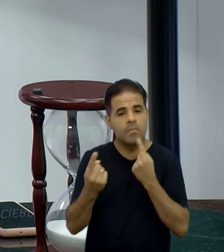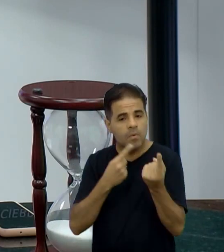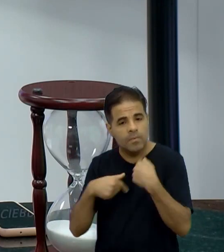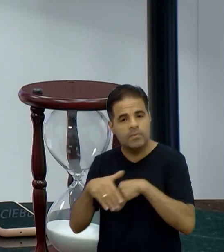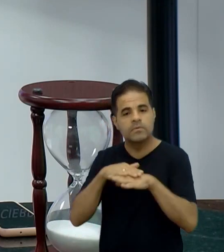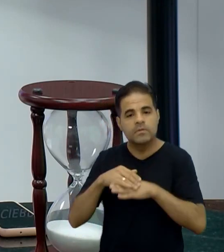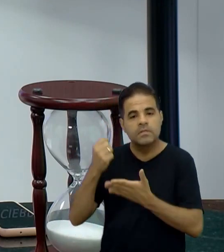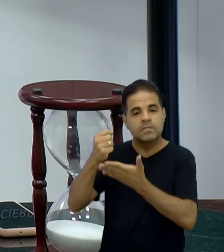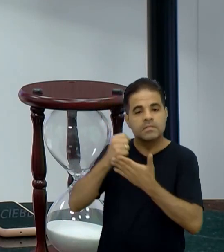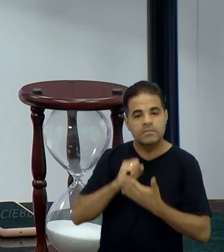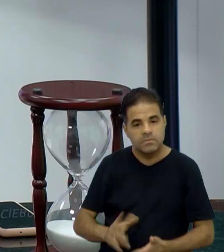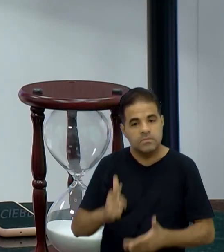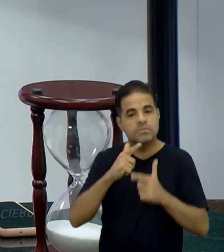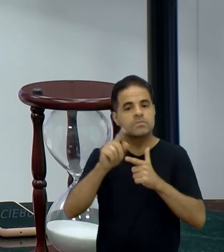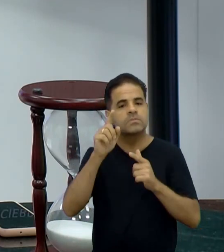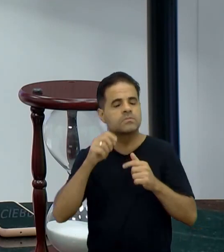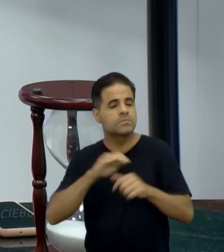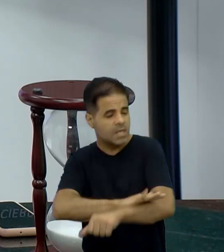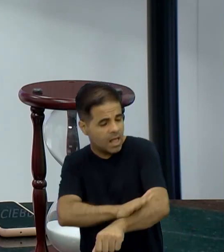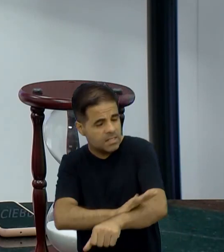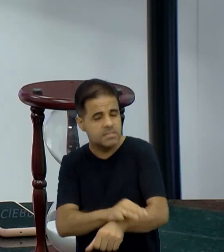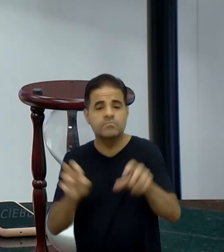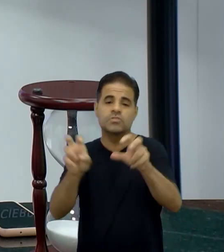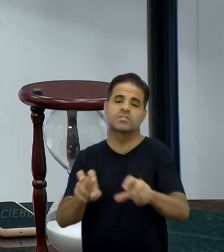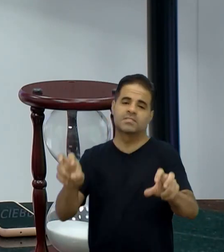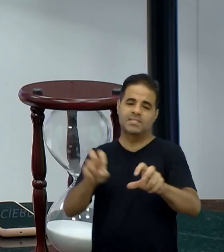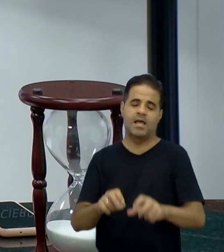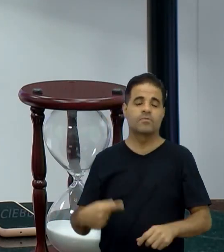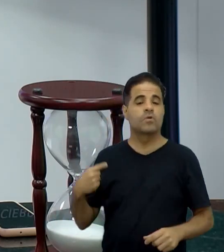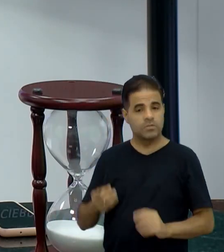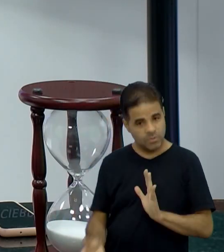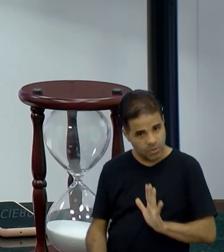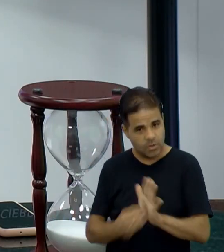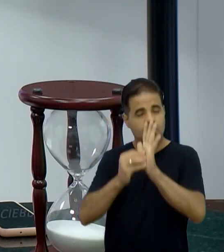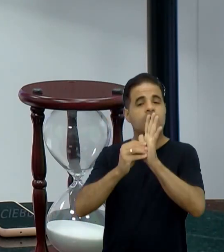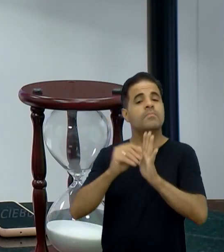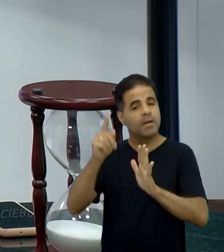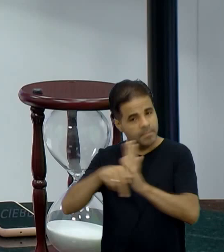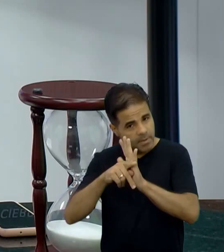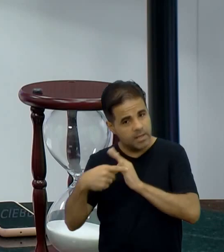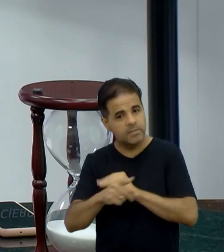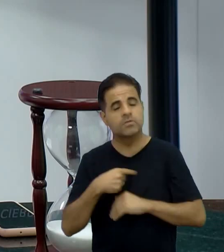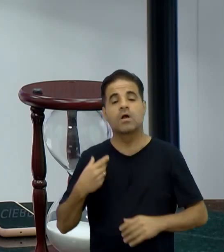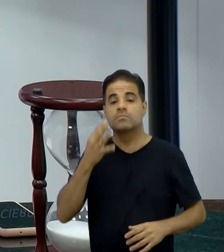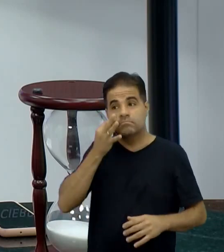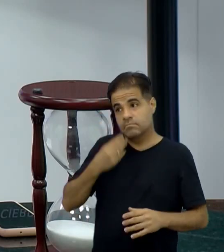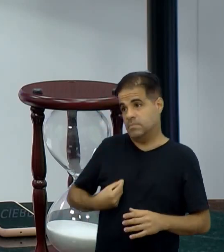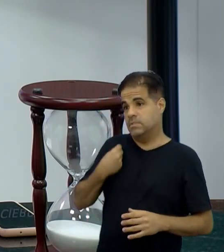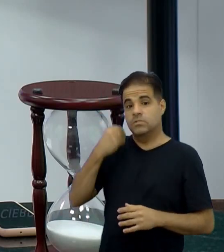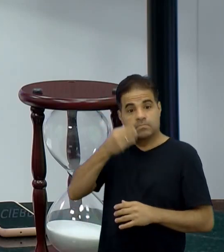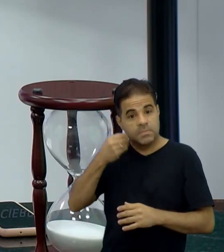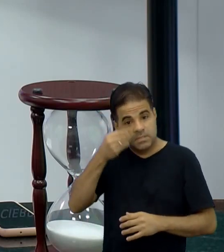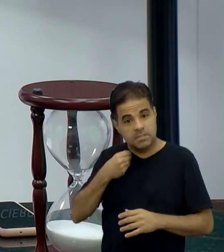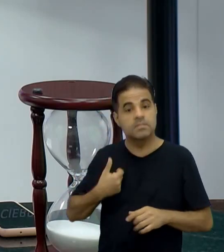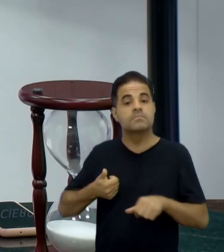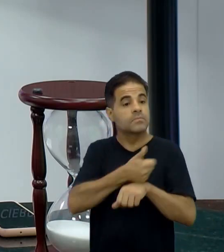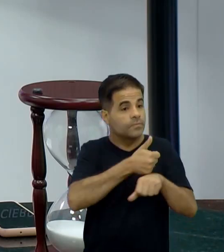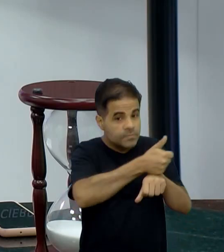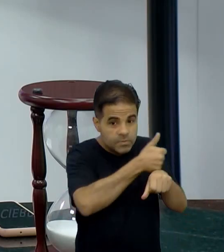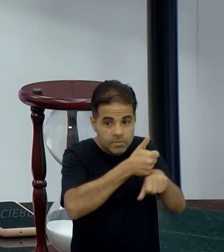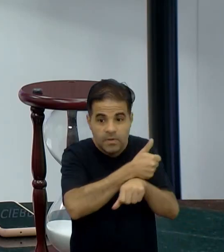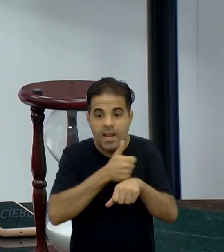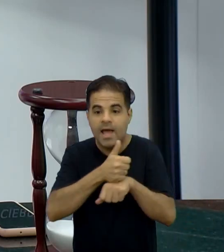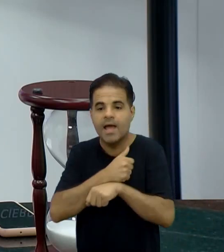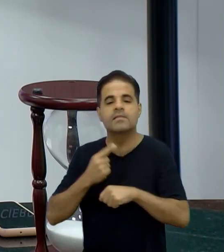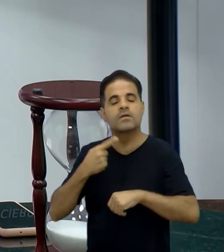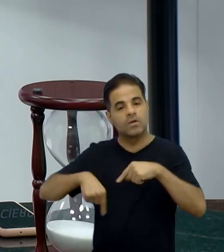tragam soluções para o racismo digitalizado. Porque assim, o que nós colocamos aqui faz parte da nossa vivência, das nossas experiências profissionais e